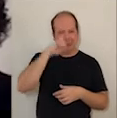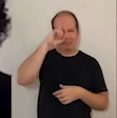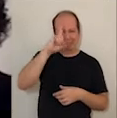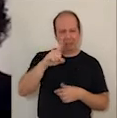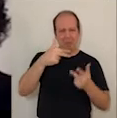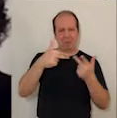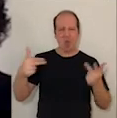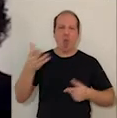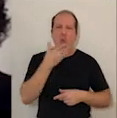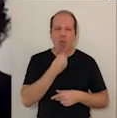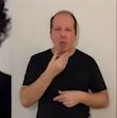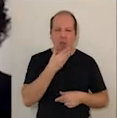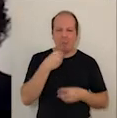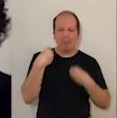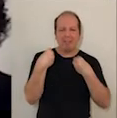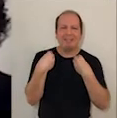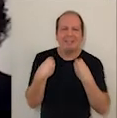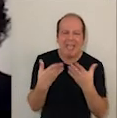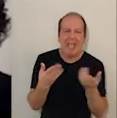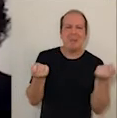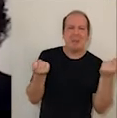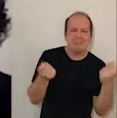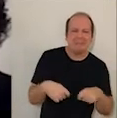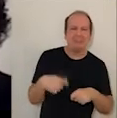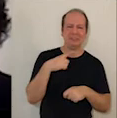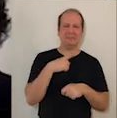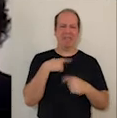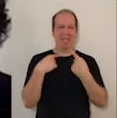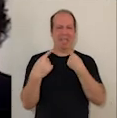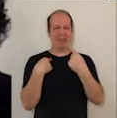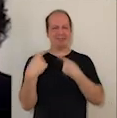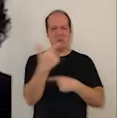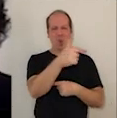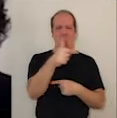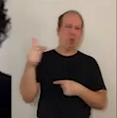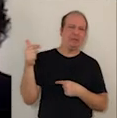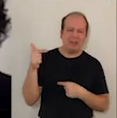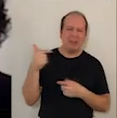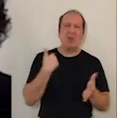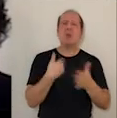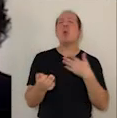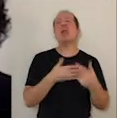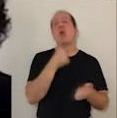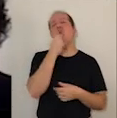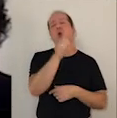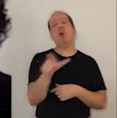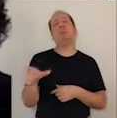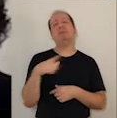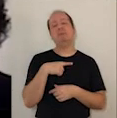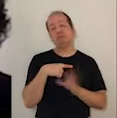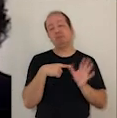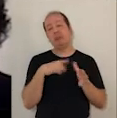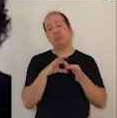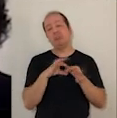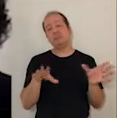homens? Permiti que tivesse relações de qualquer espécie com algum deles? Meu